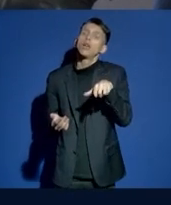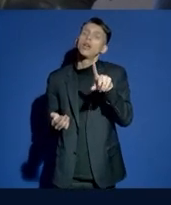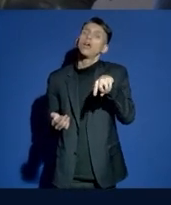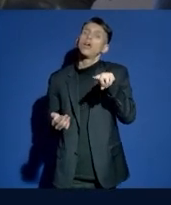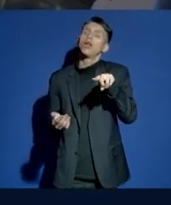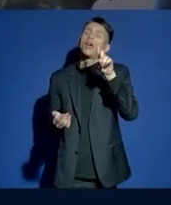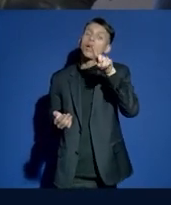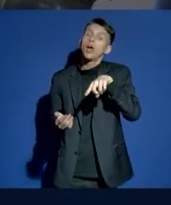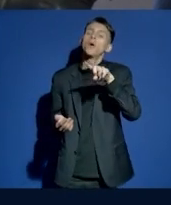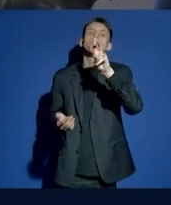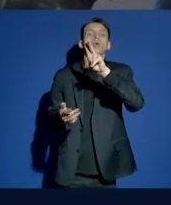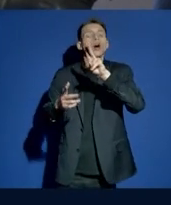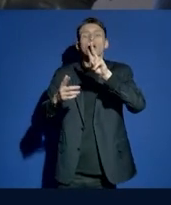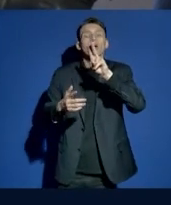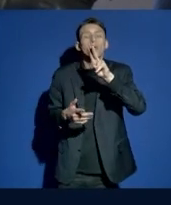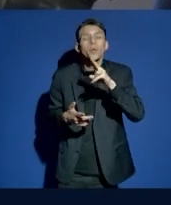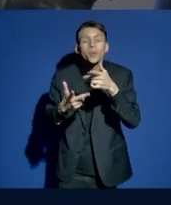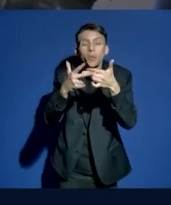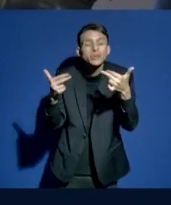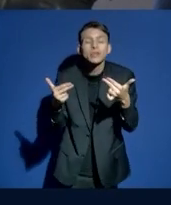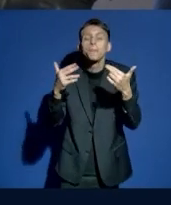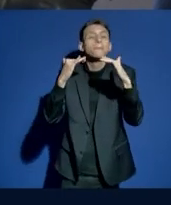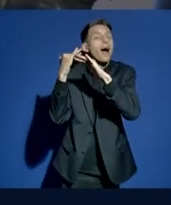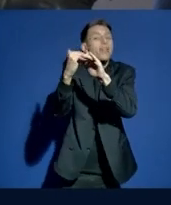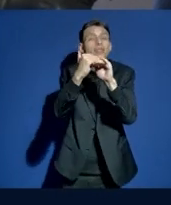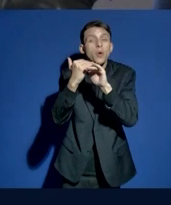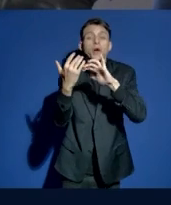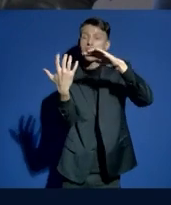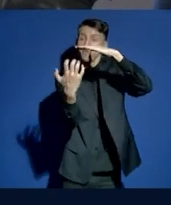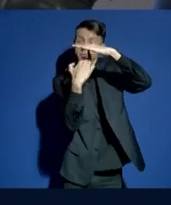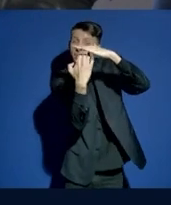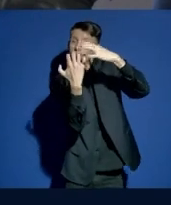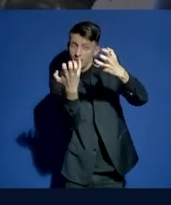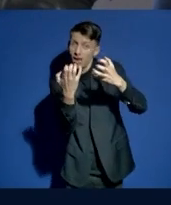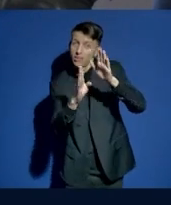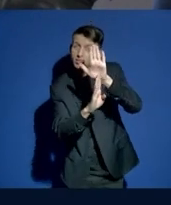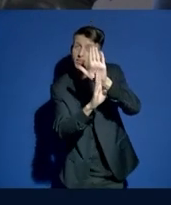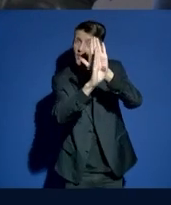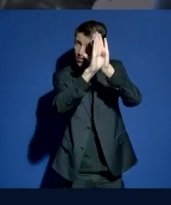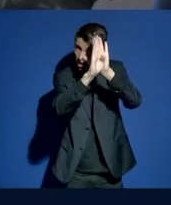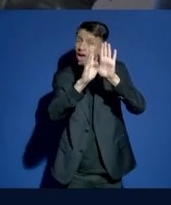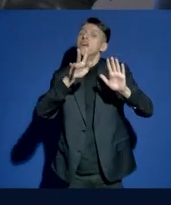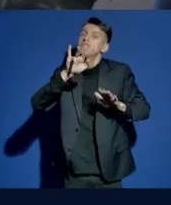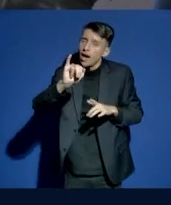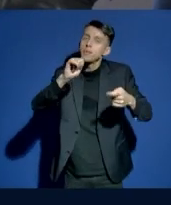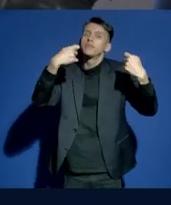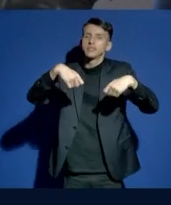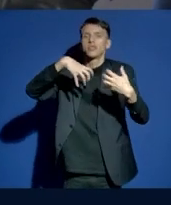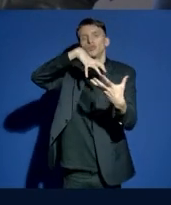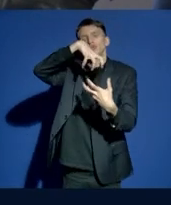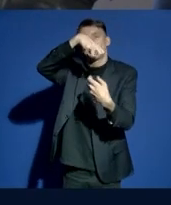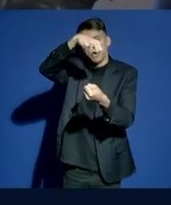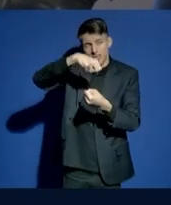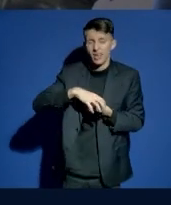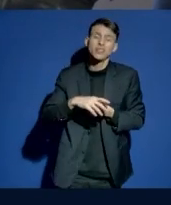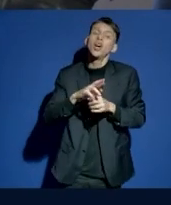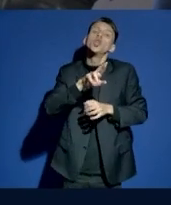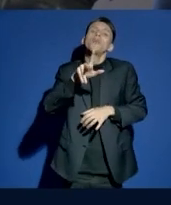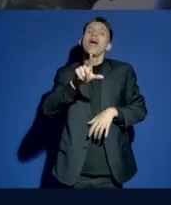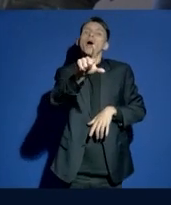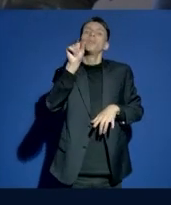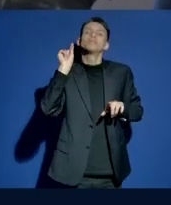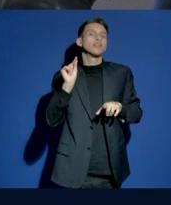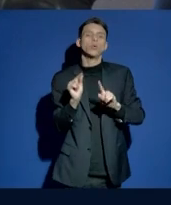é um requisito padrão. As empresas que quiserem sobreviver, elas vão ter que ter tudo isso. Então, não é mais uma